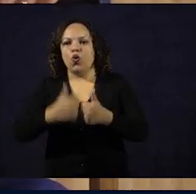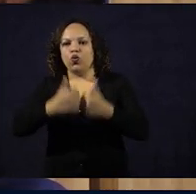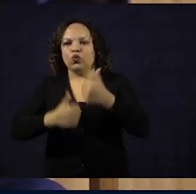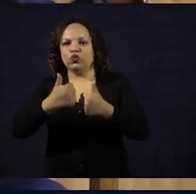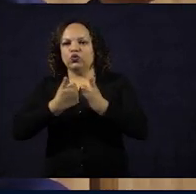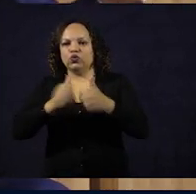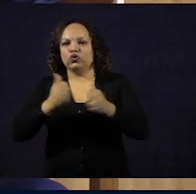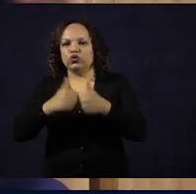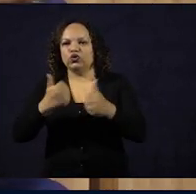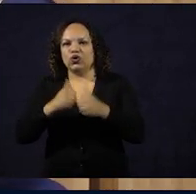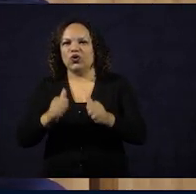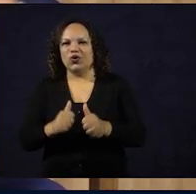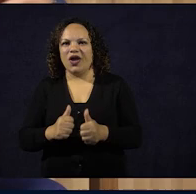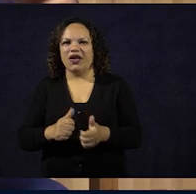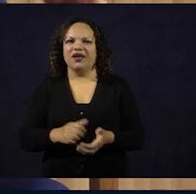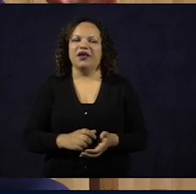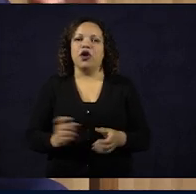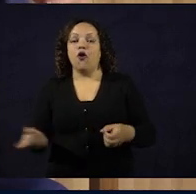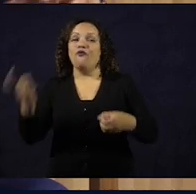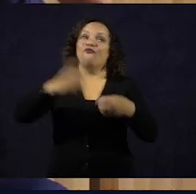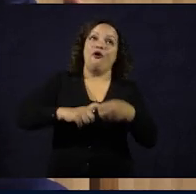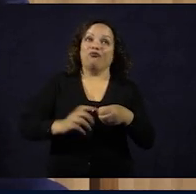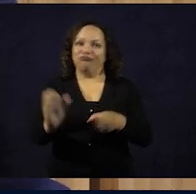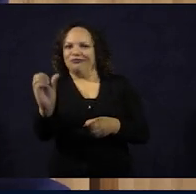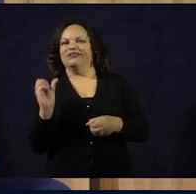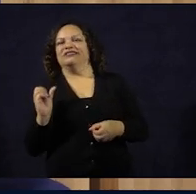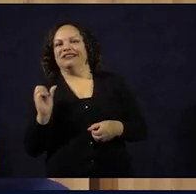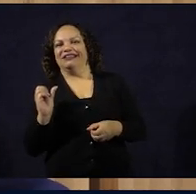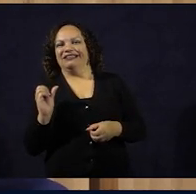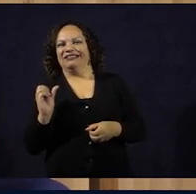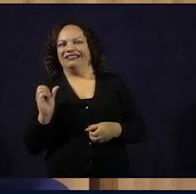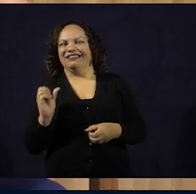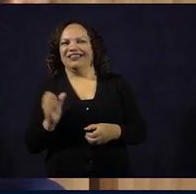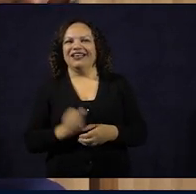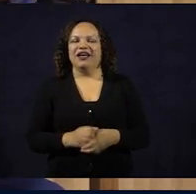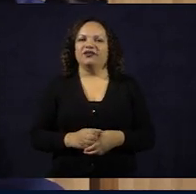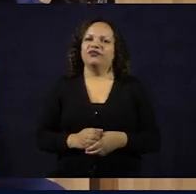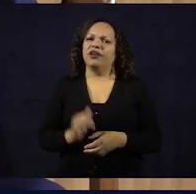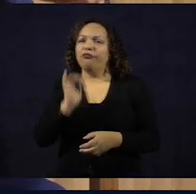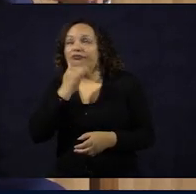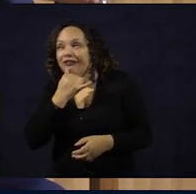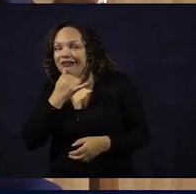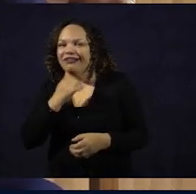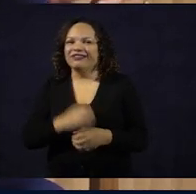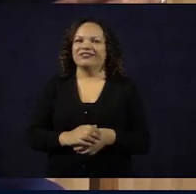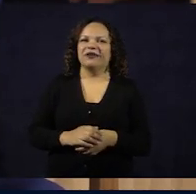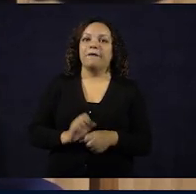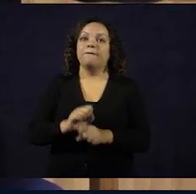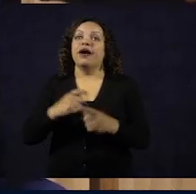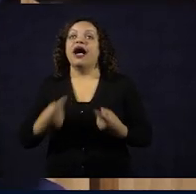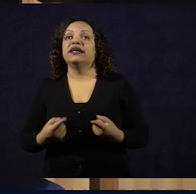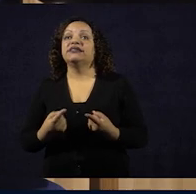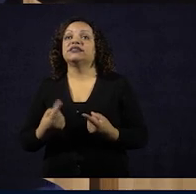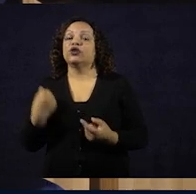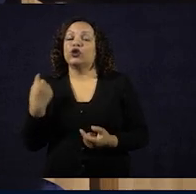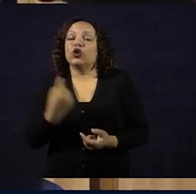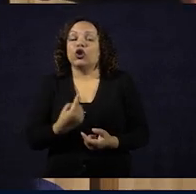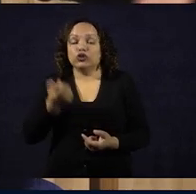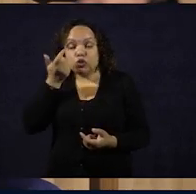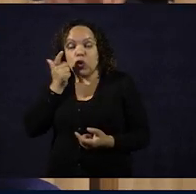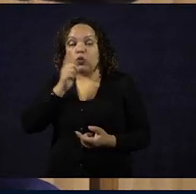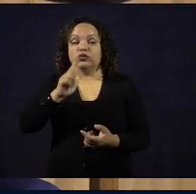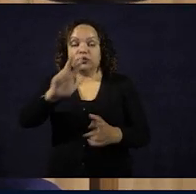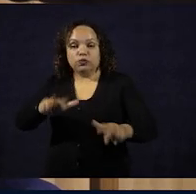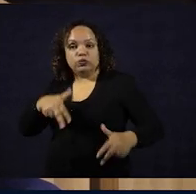então dá uma frustração dá uma chateação agendar decepcionada tal mas a gente conseguiu andar nesse